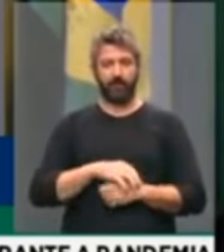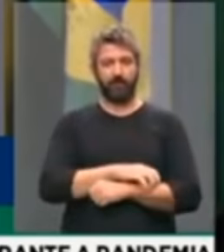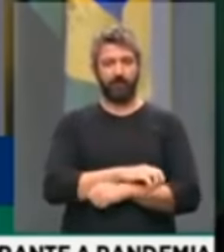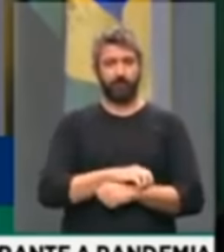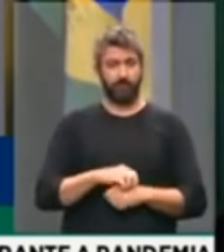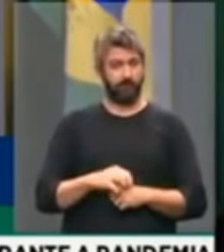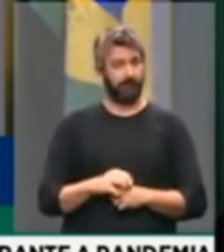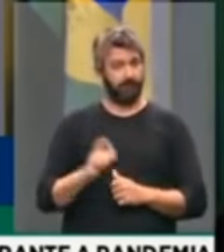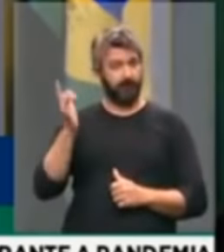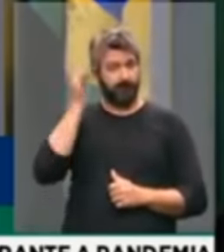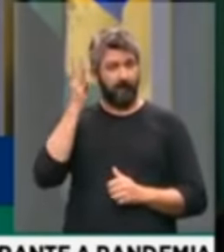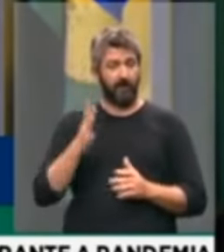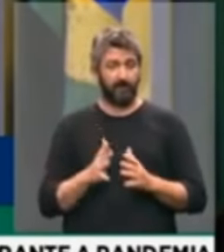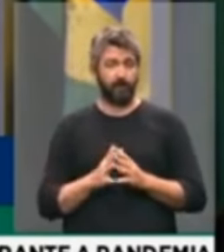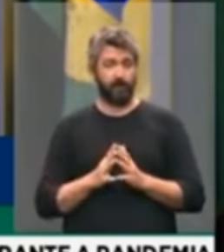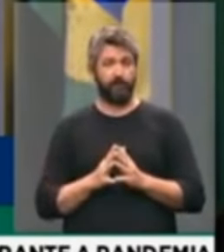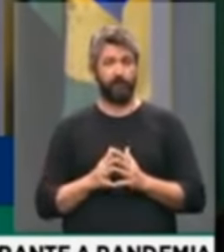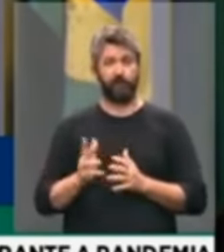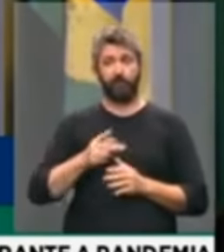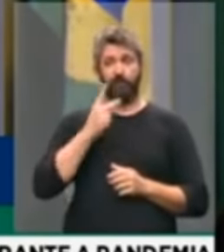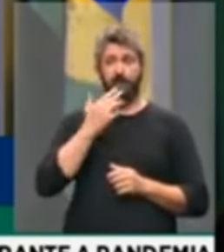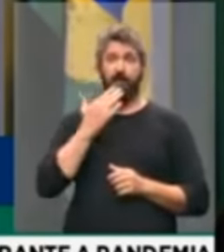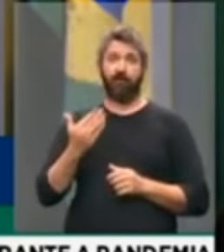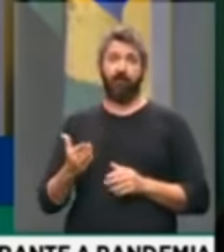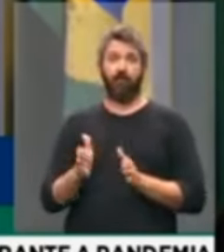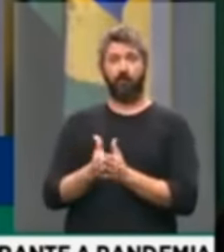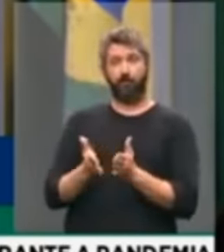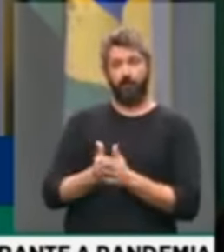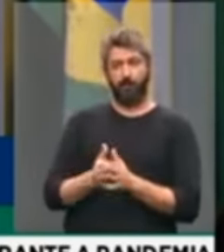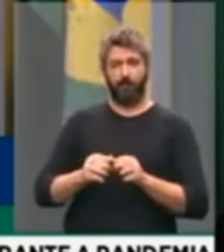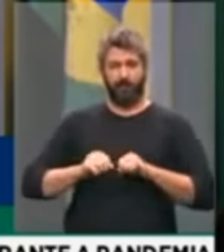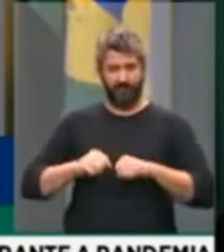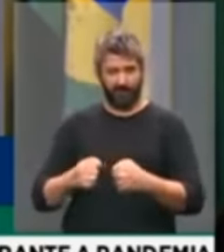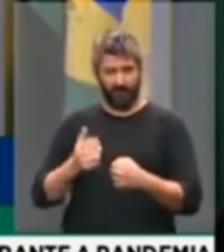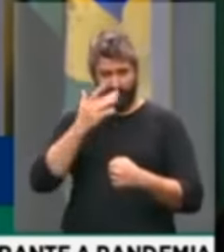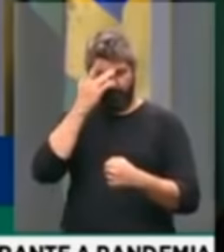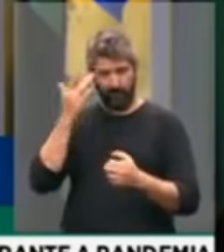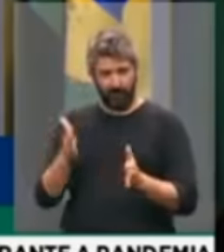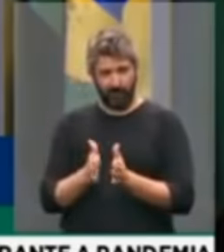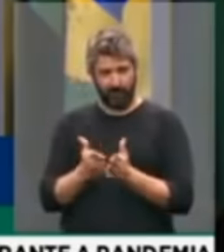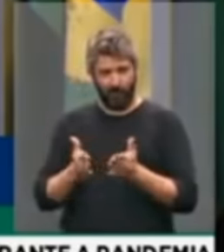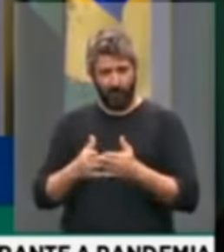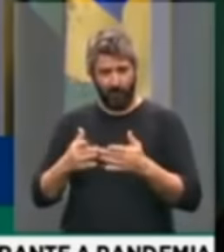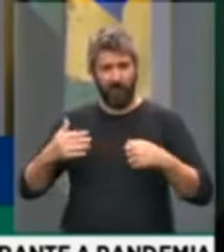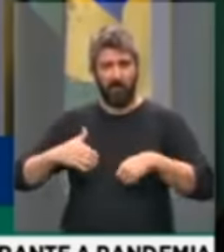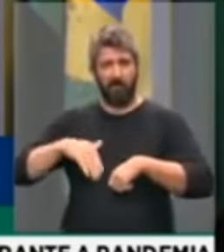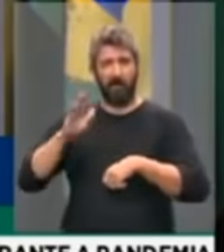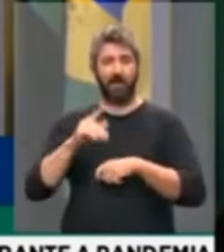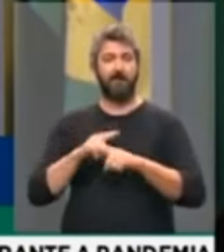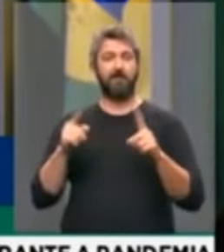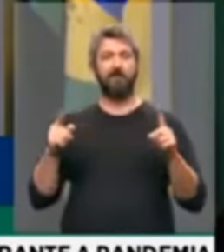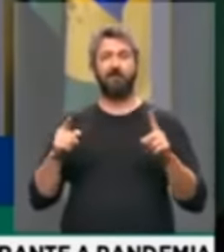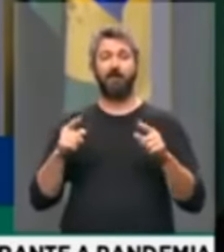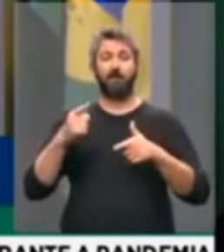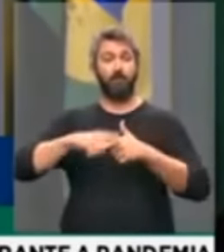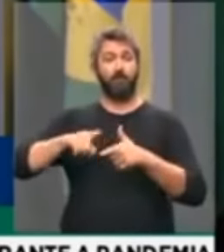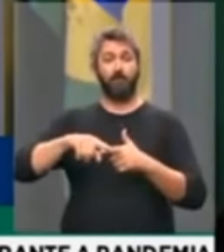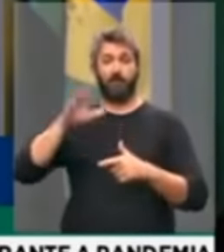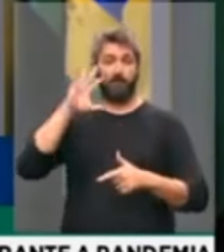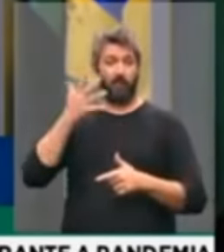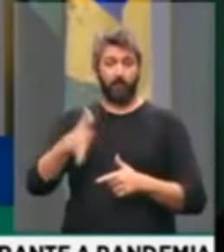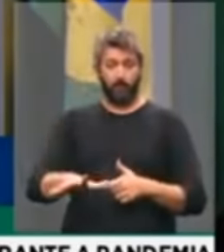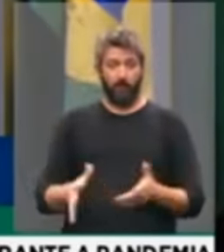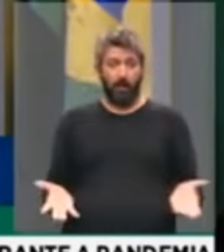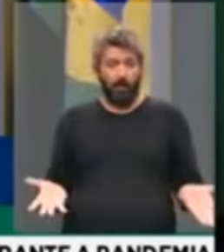e é fácil falar pelos mais pobres é fácil defender os mais necessitados sem atacar o problema